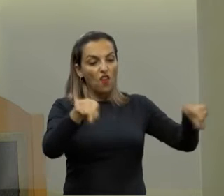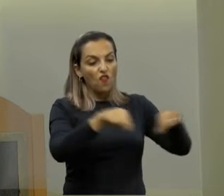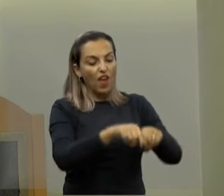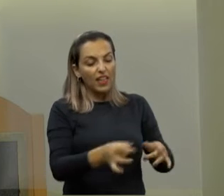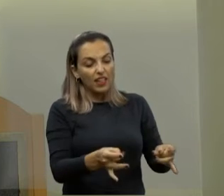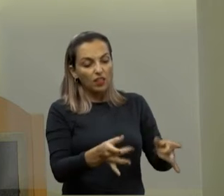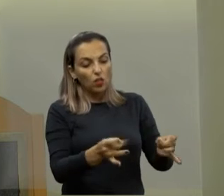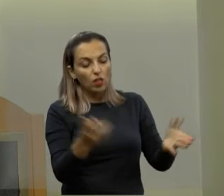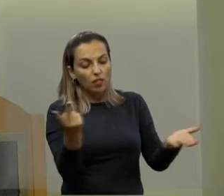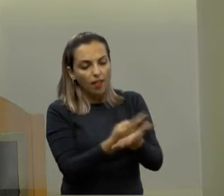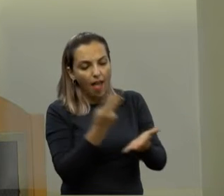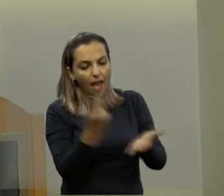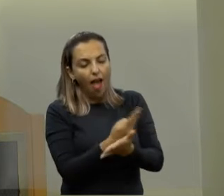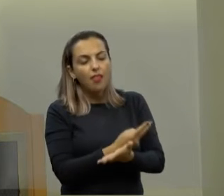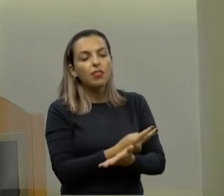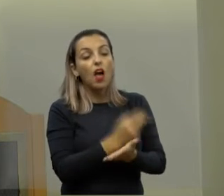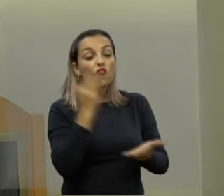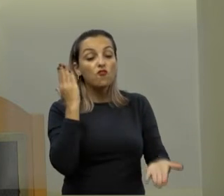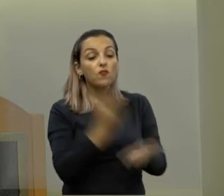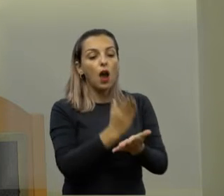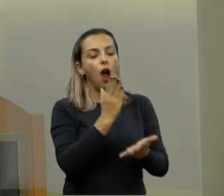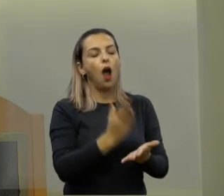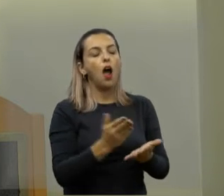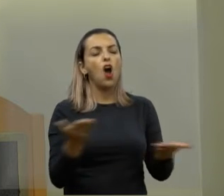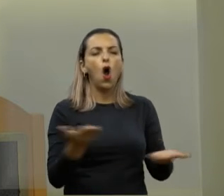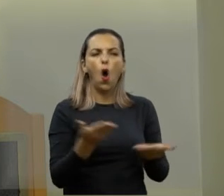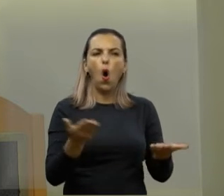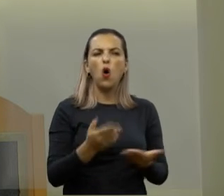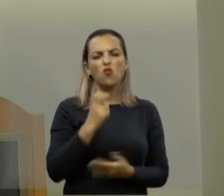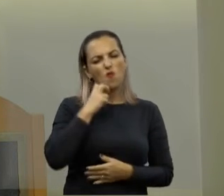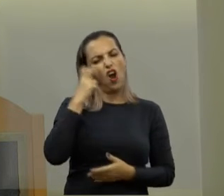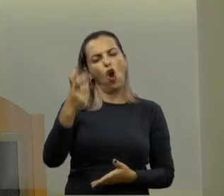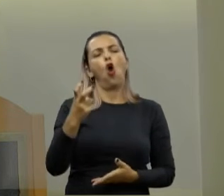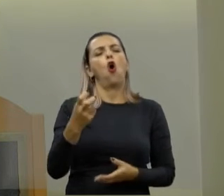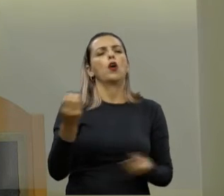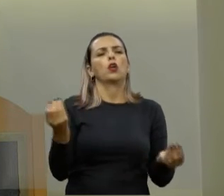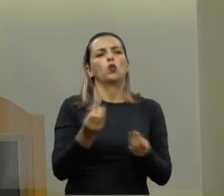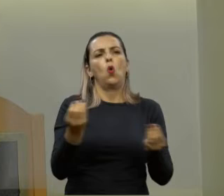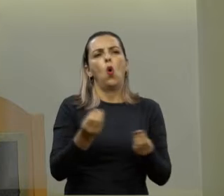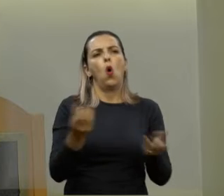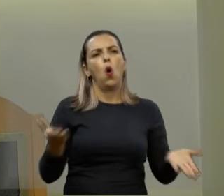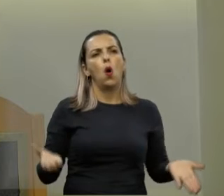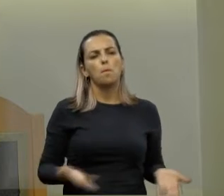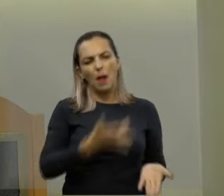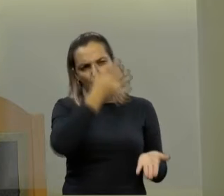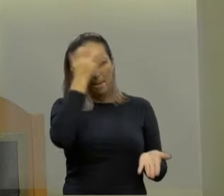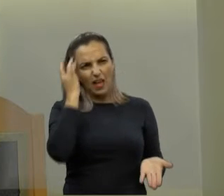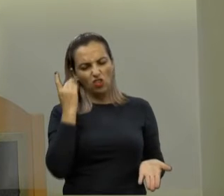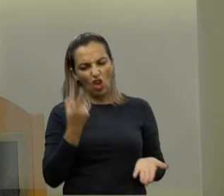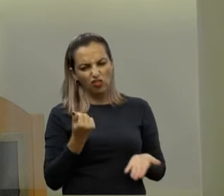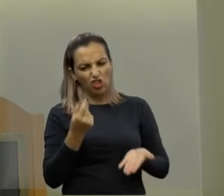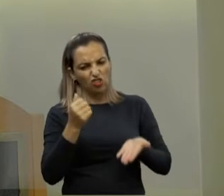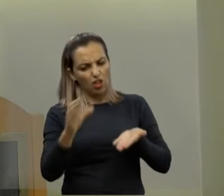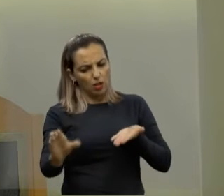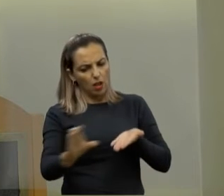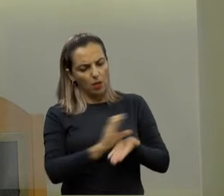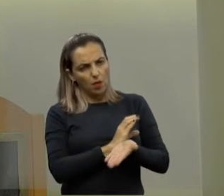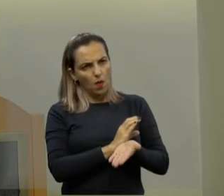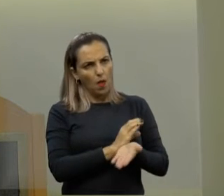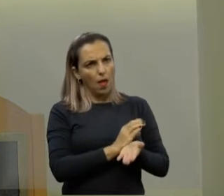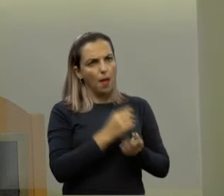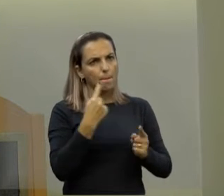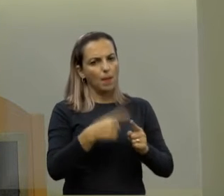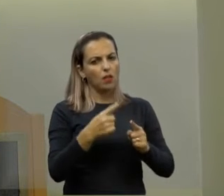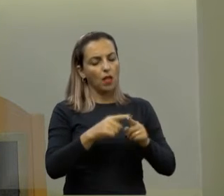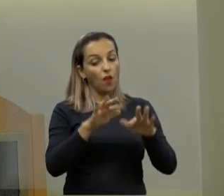cemitério São Bento o que hoje é uma vergonha gente ganhando dinheiro com a dor